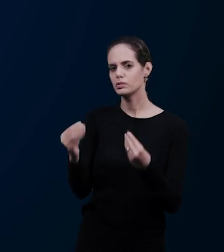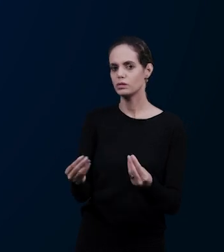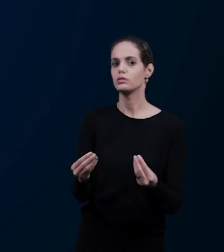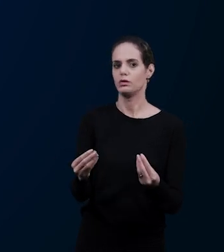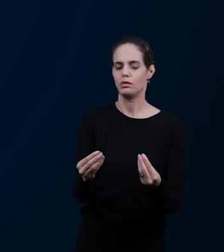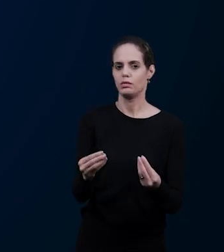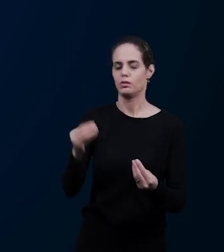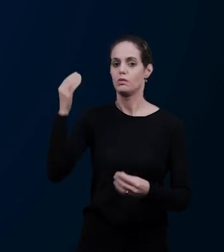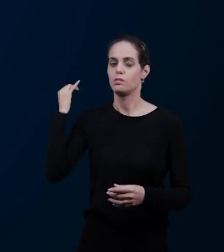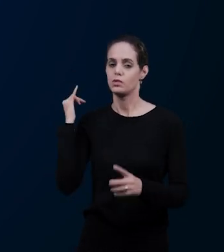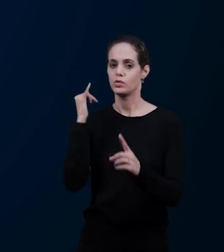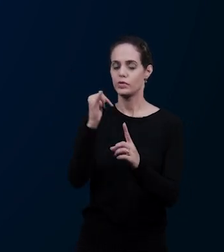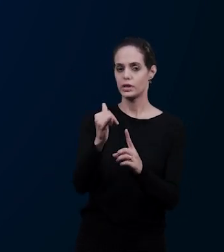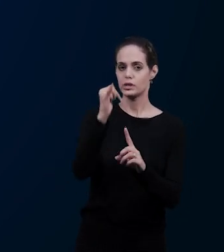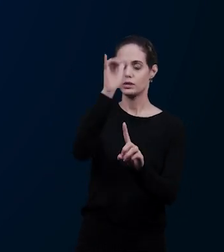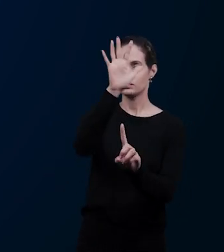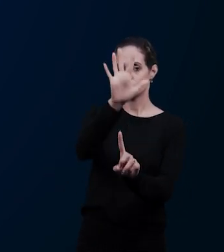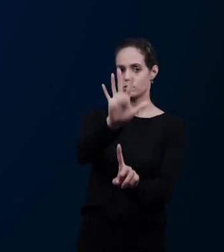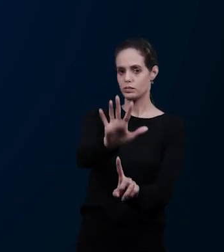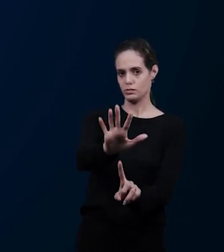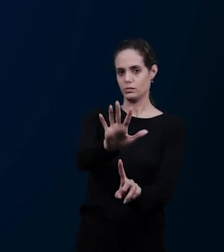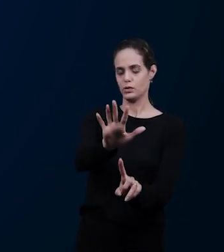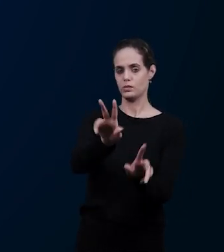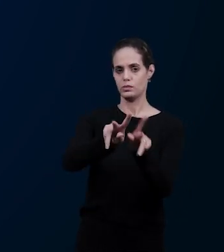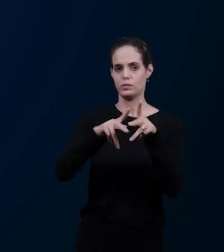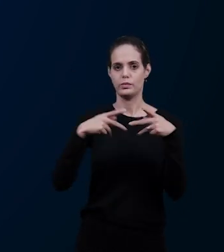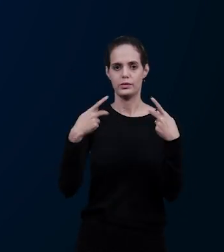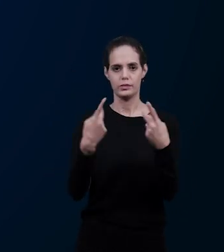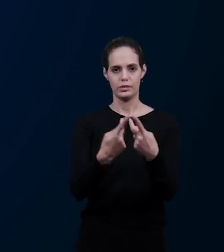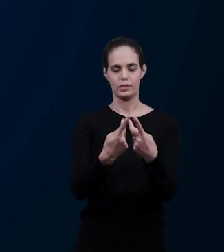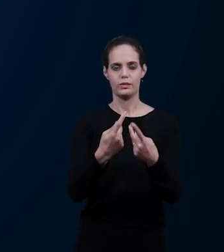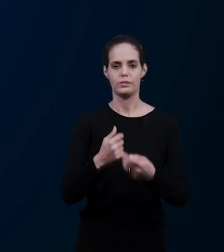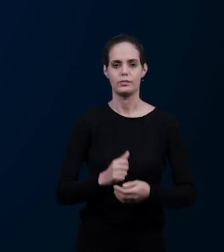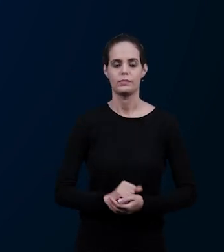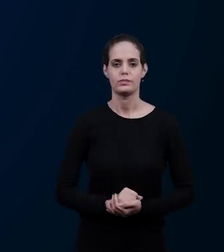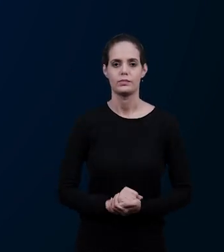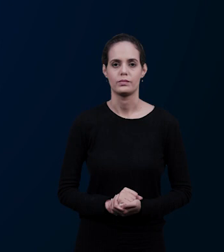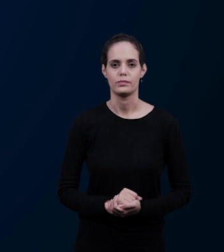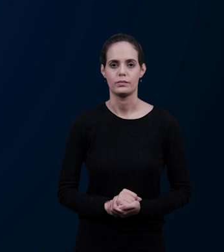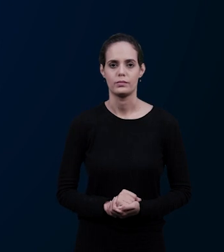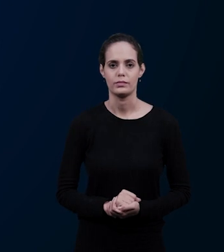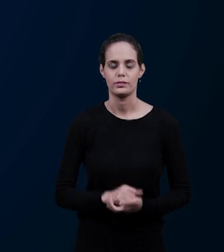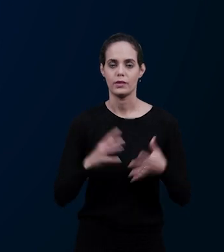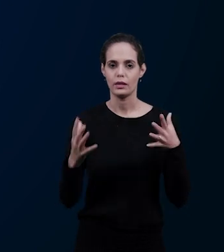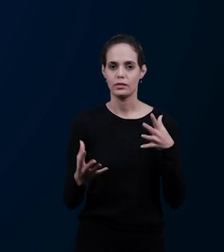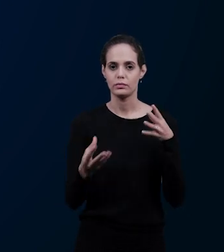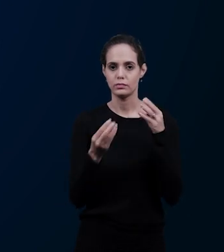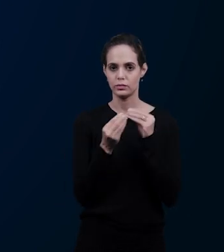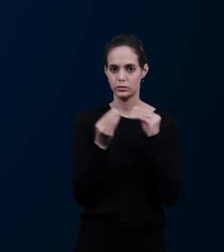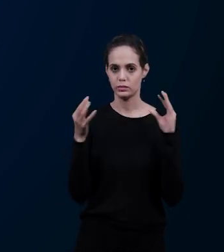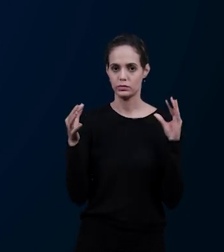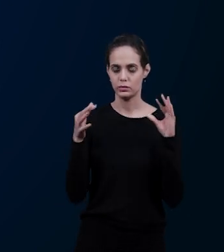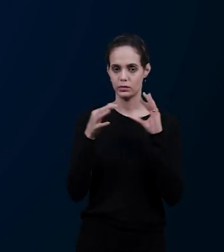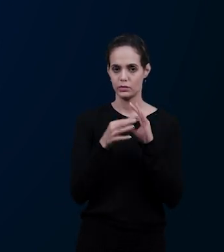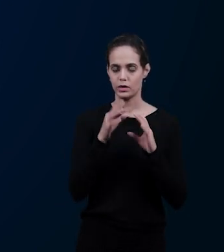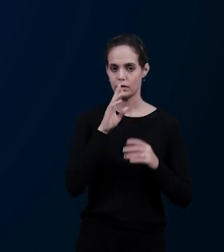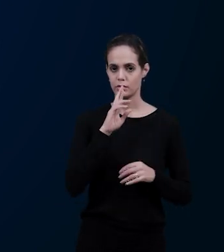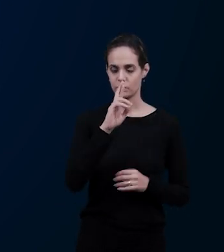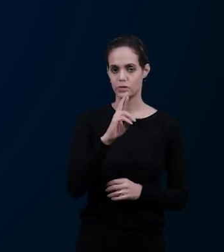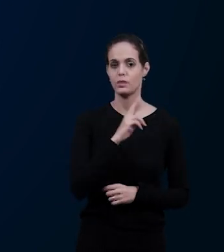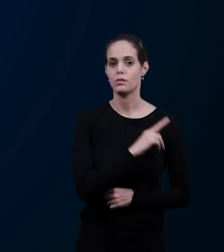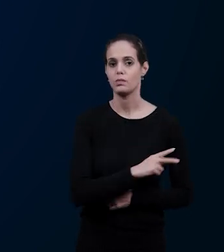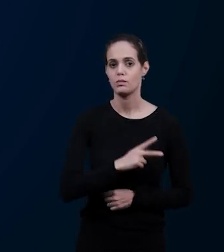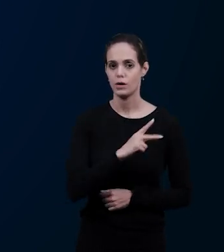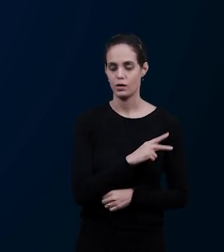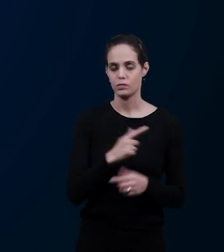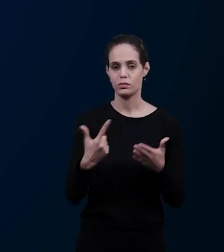dado por profecia, com a imposição das mãos do presbitério. E para corroborar ainda com essa resposta, o próprio